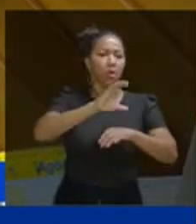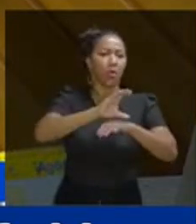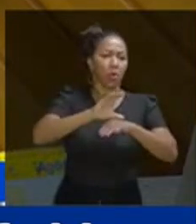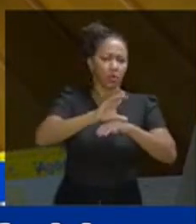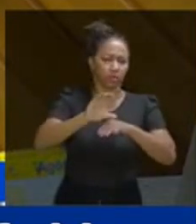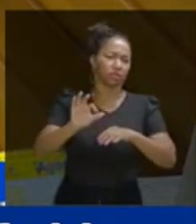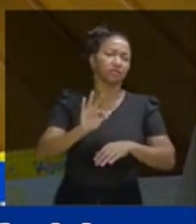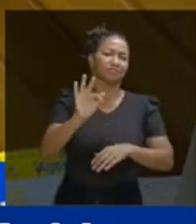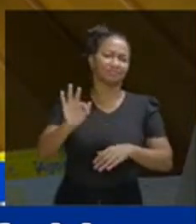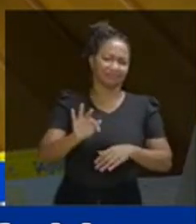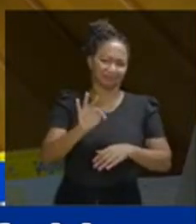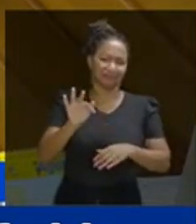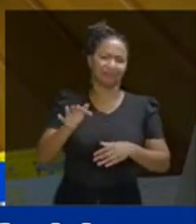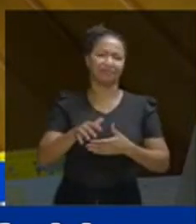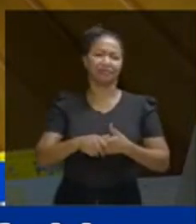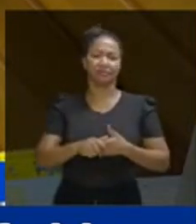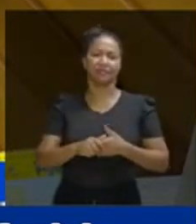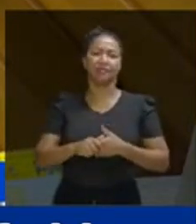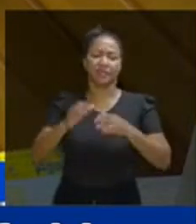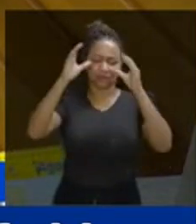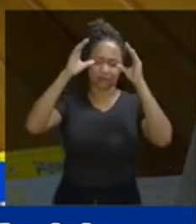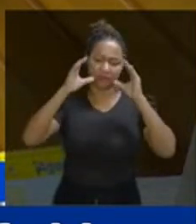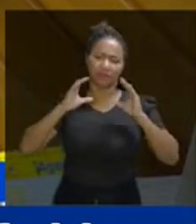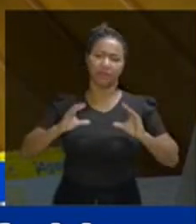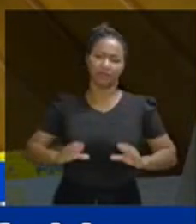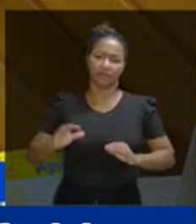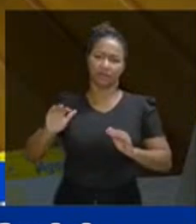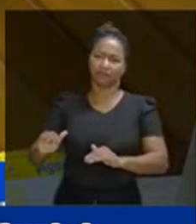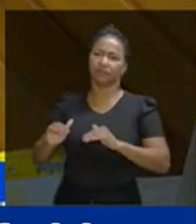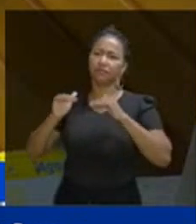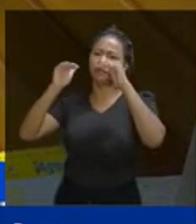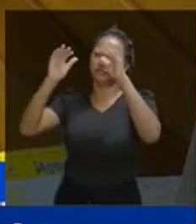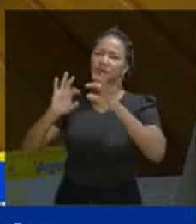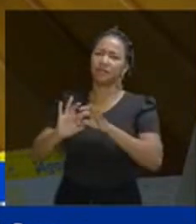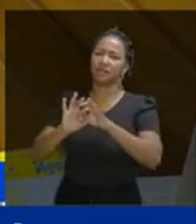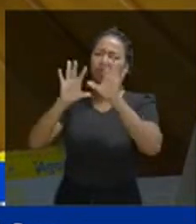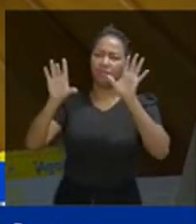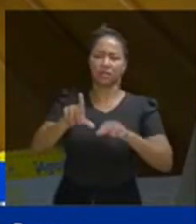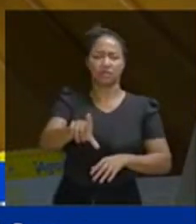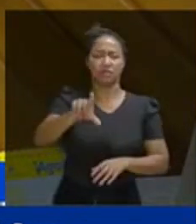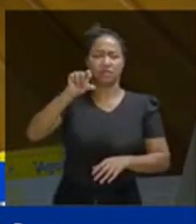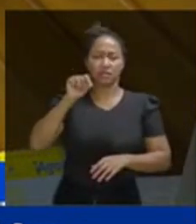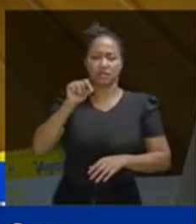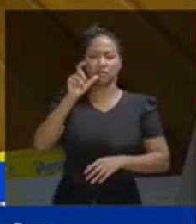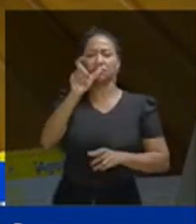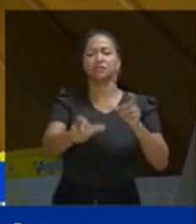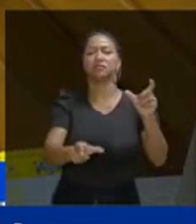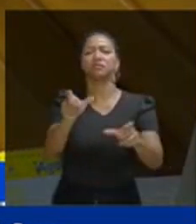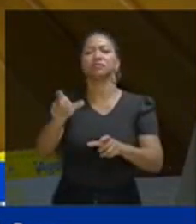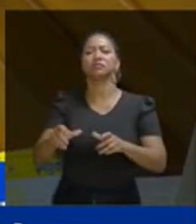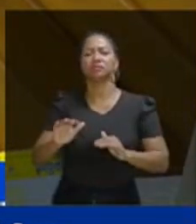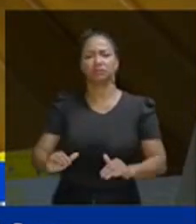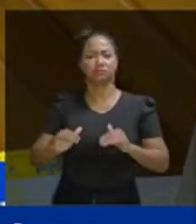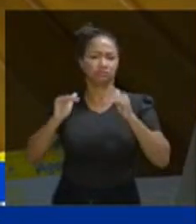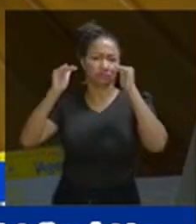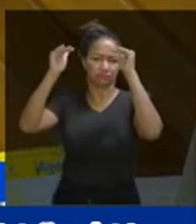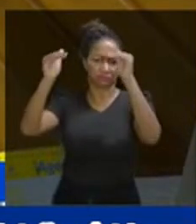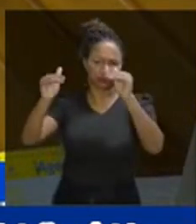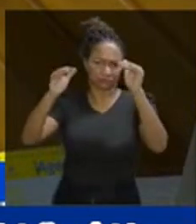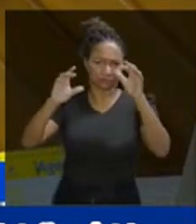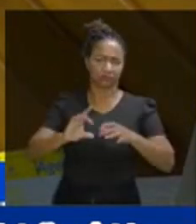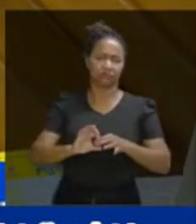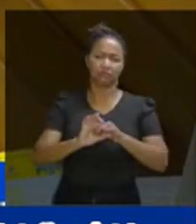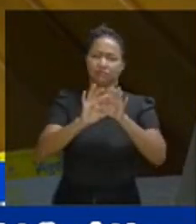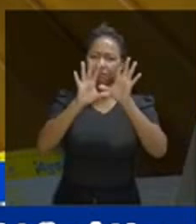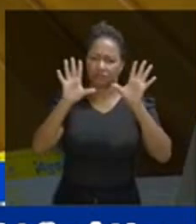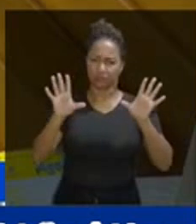Federal para conferir efetividade à cidadania, à soberania, à liberdade de escolha do cidadão e, sobretudo, ao próprio regime